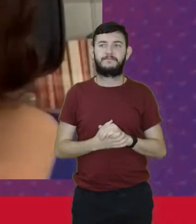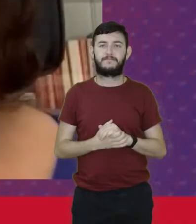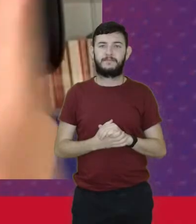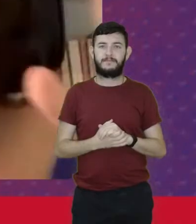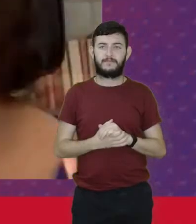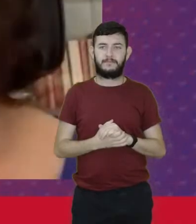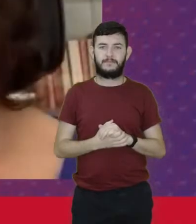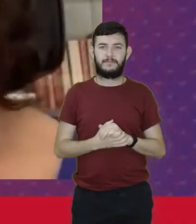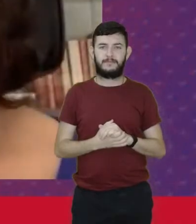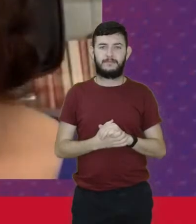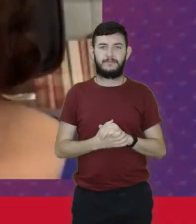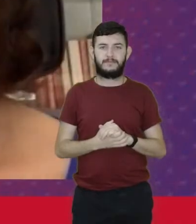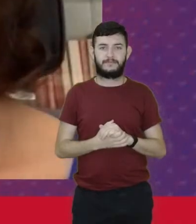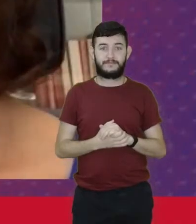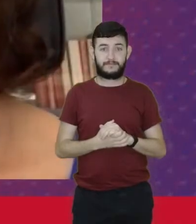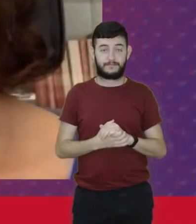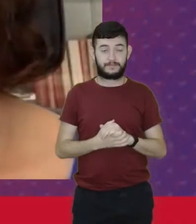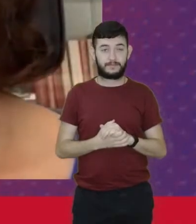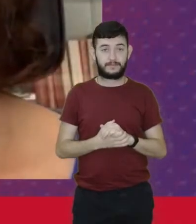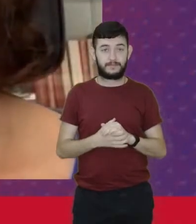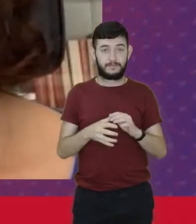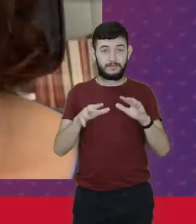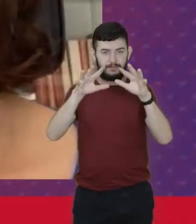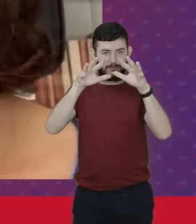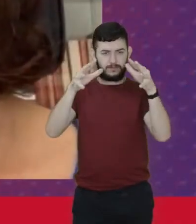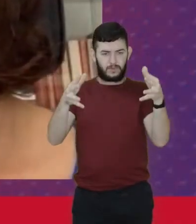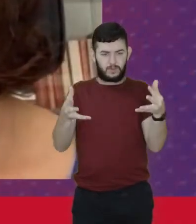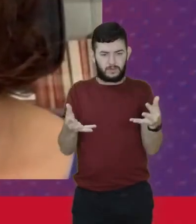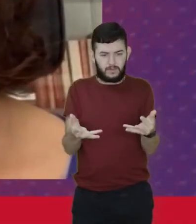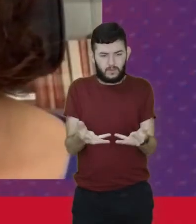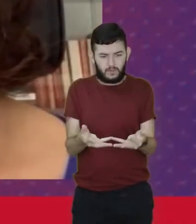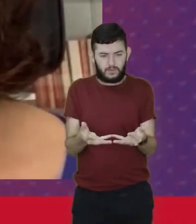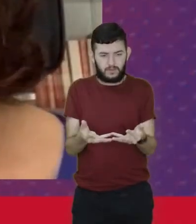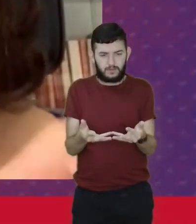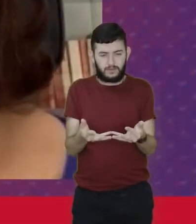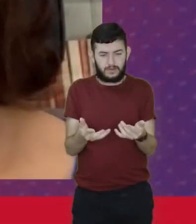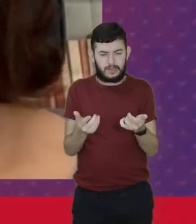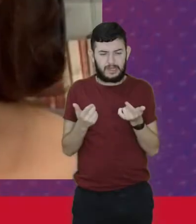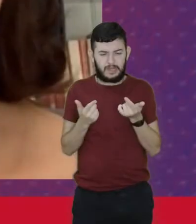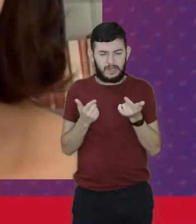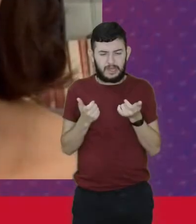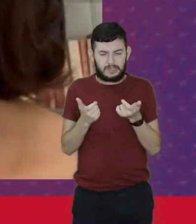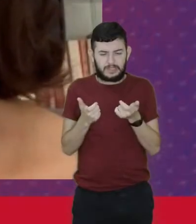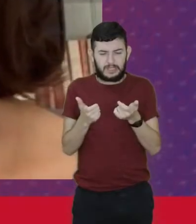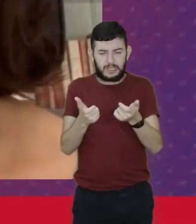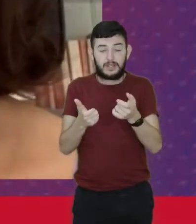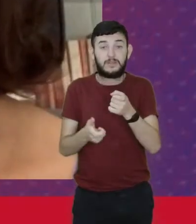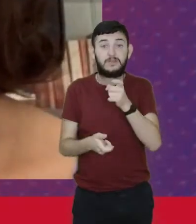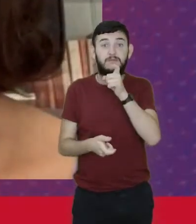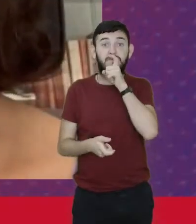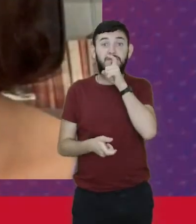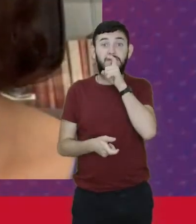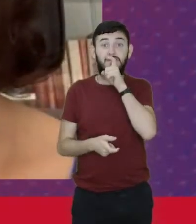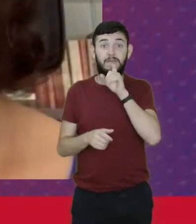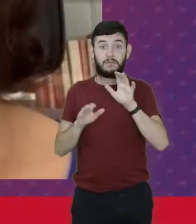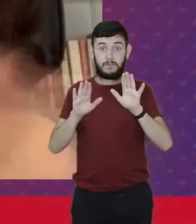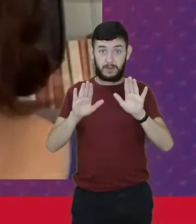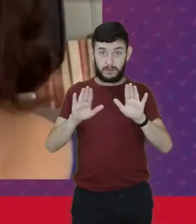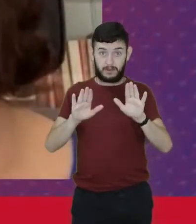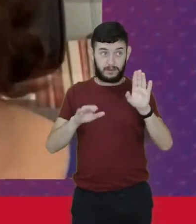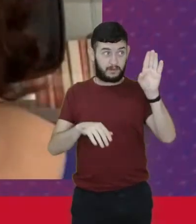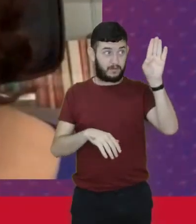No contexto da Guerra Fria, o Brasil e os militares brasileiros construíram uma